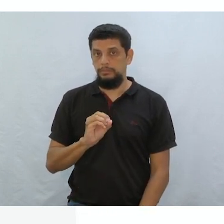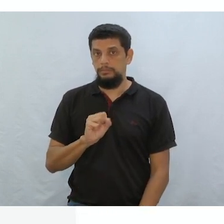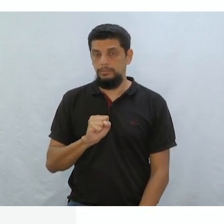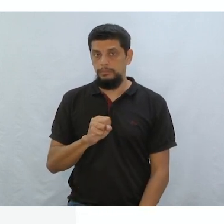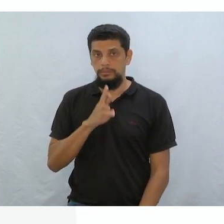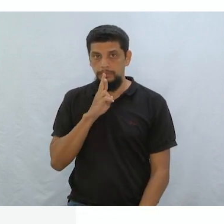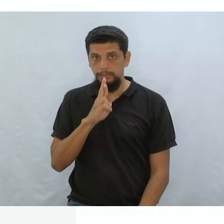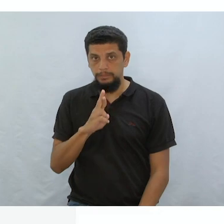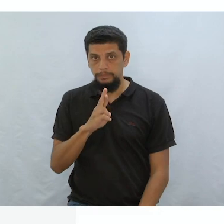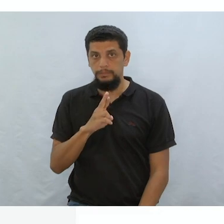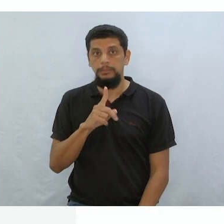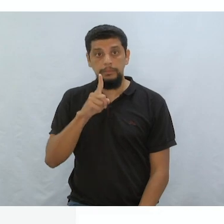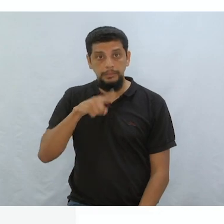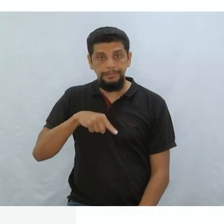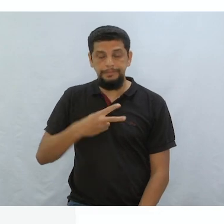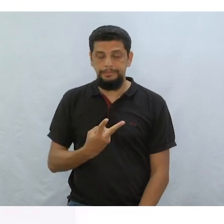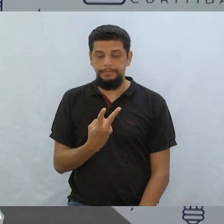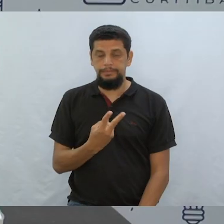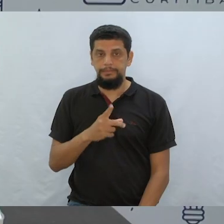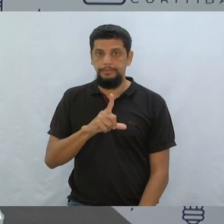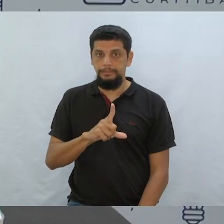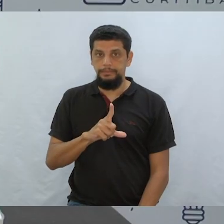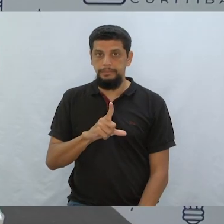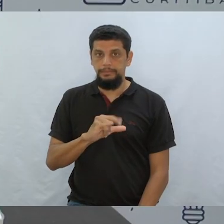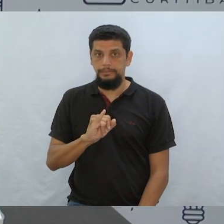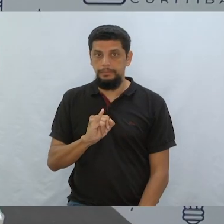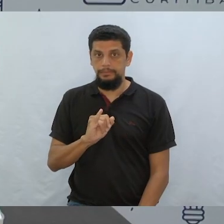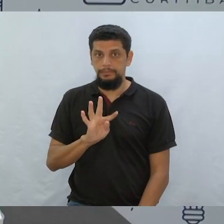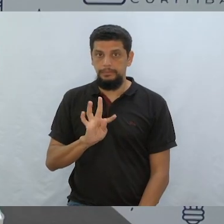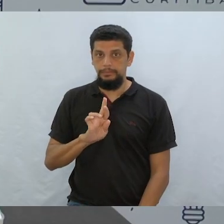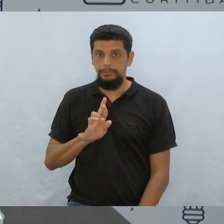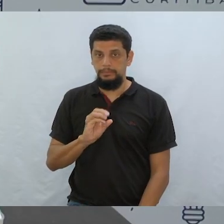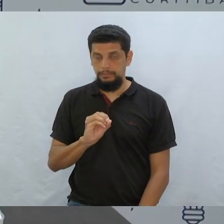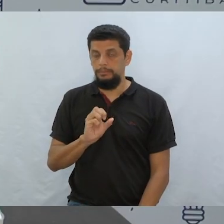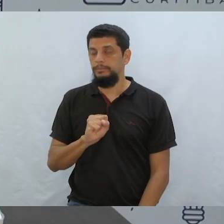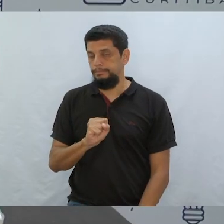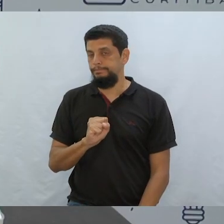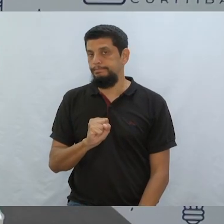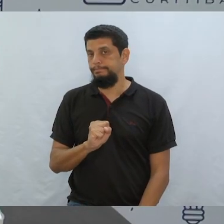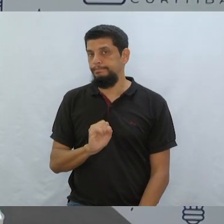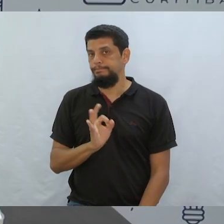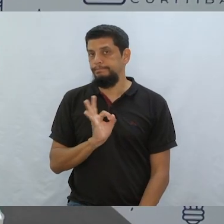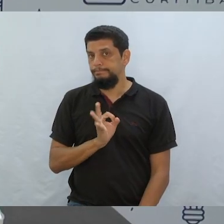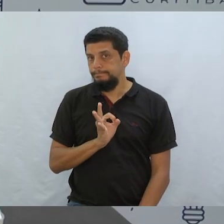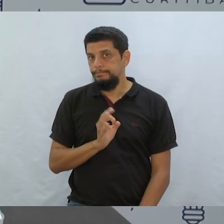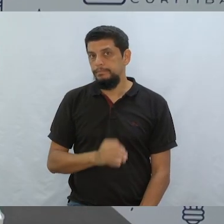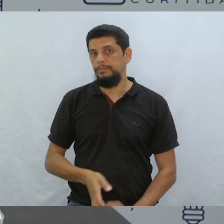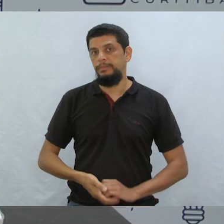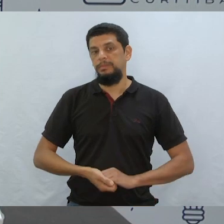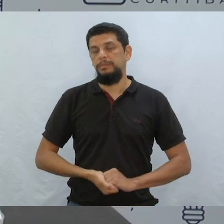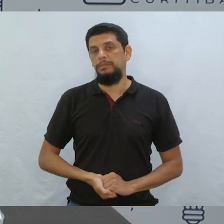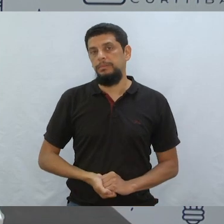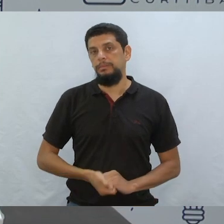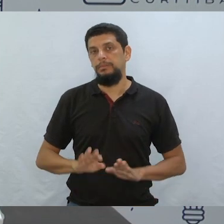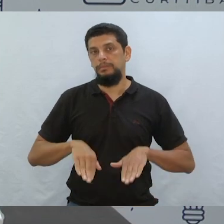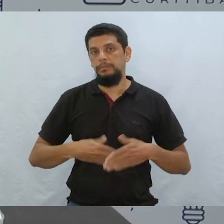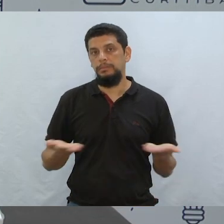2 litros, né? Então, a resposta seria 2 litros, porque cada garrafa comporta 1 litro,